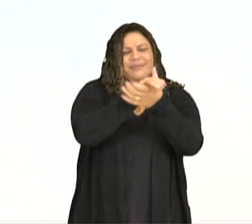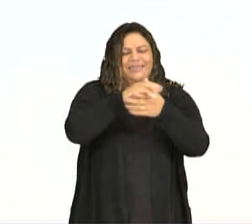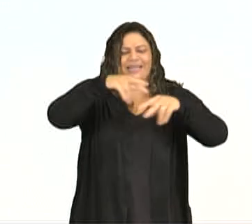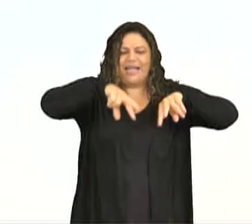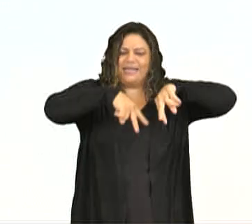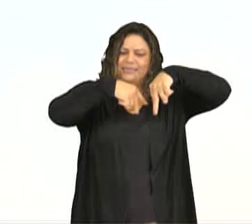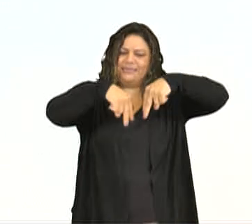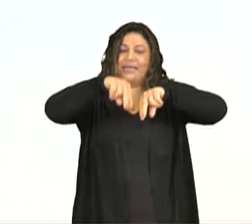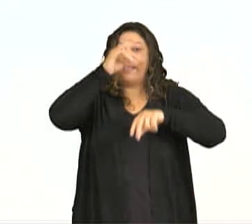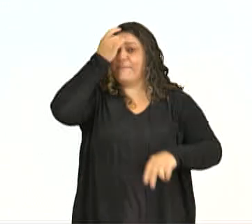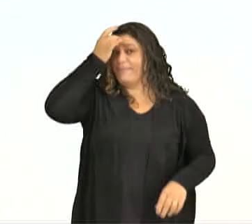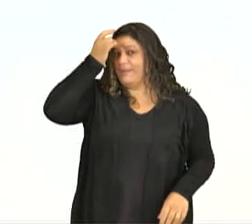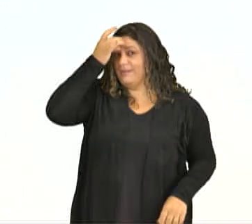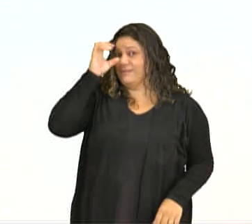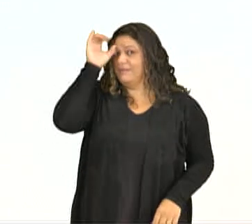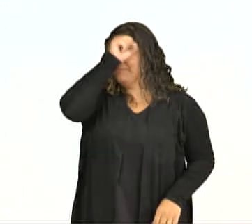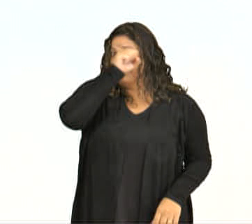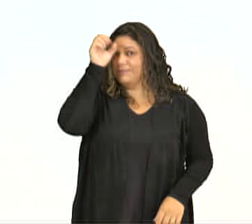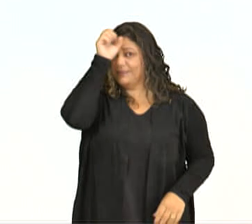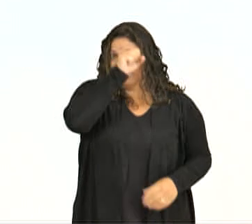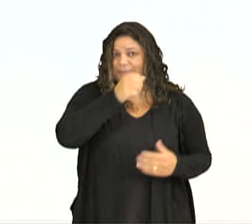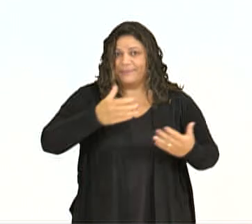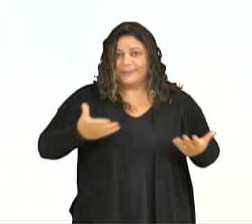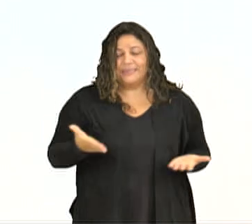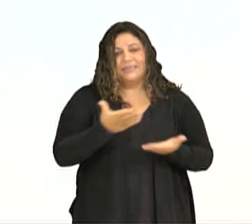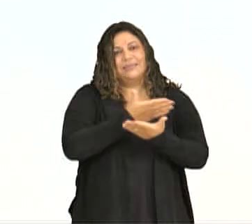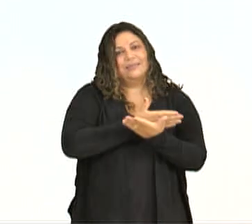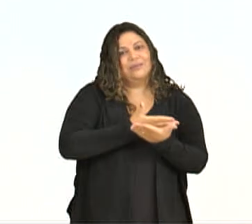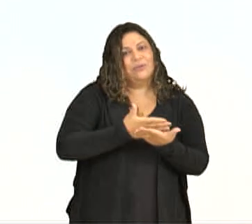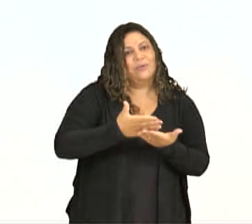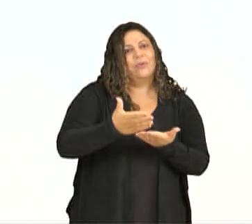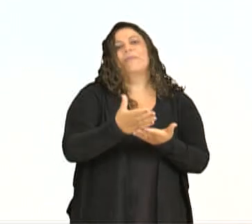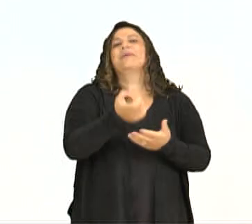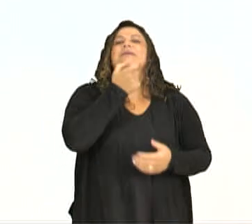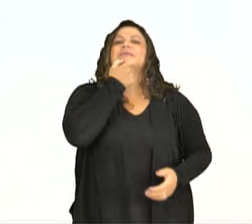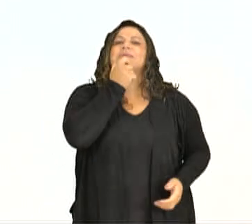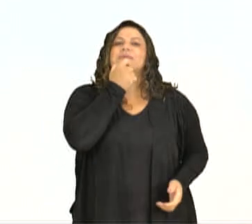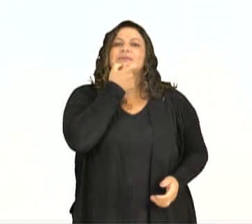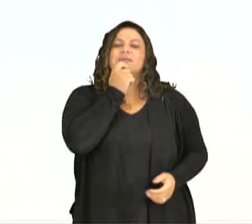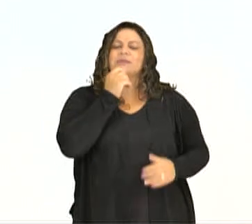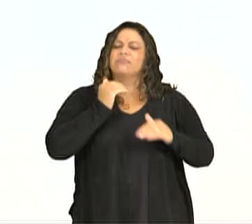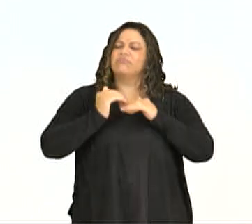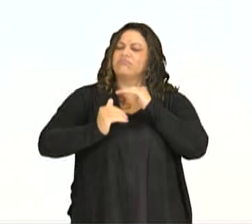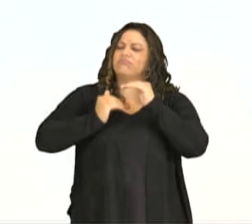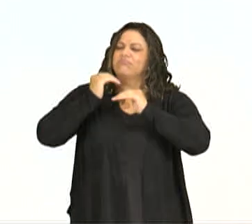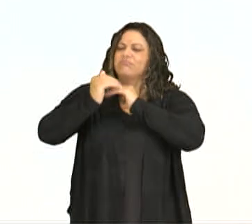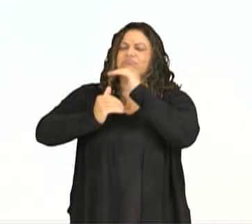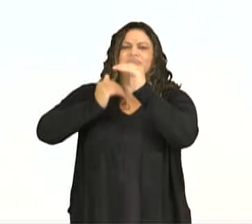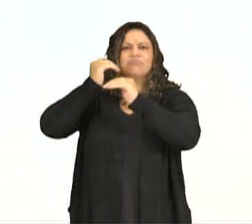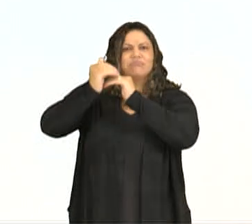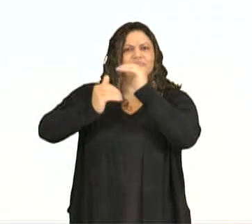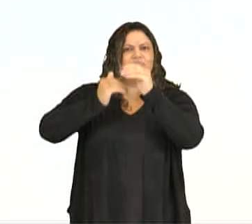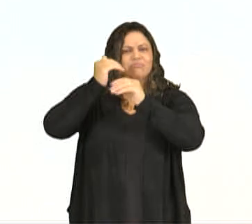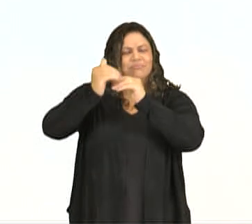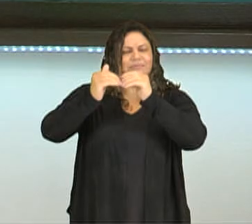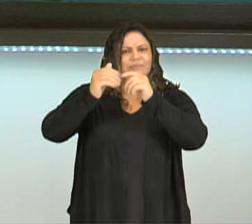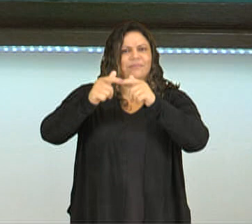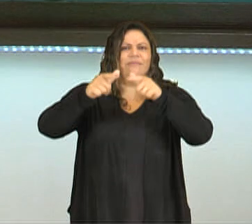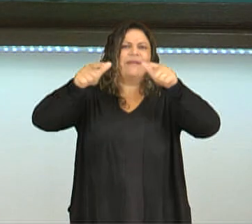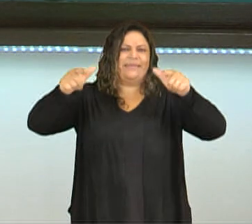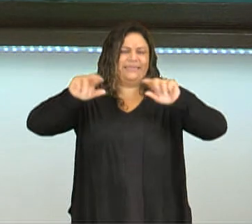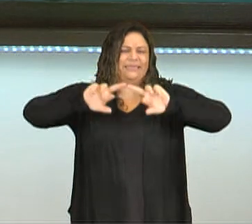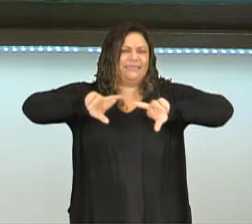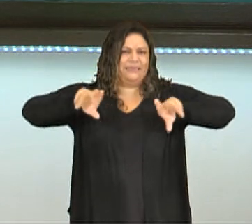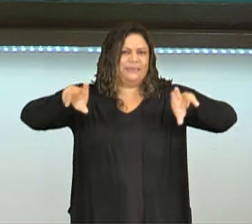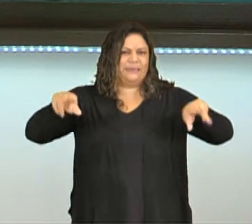o aprendizado. A gente pode começar com essa valsa inglesa e evoluir para a valsa vienense quando